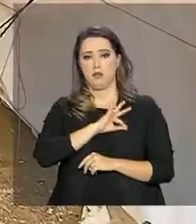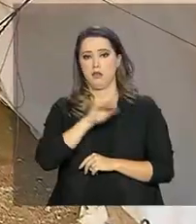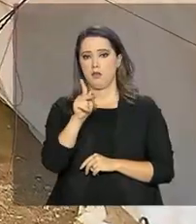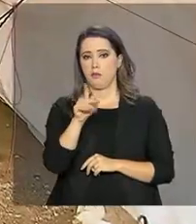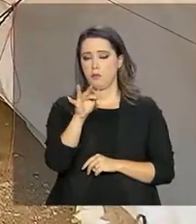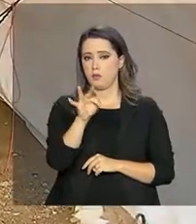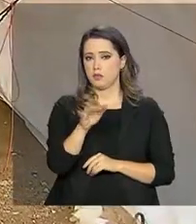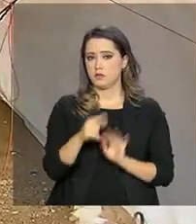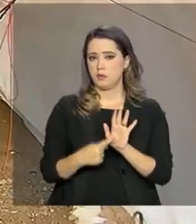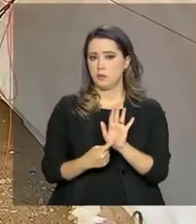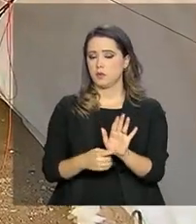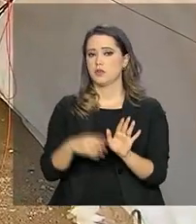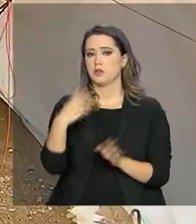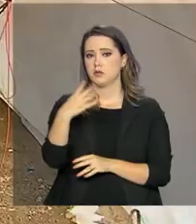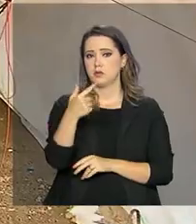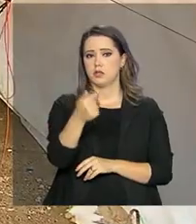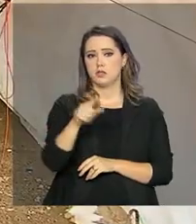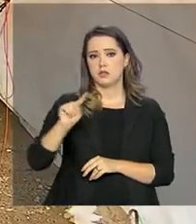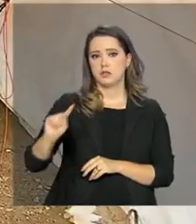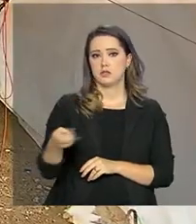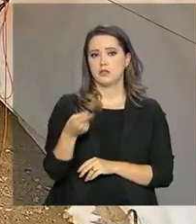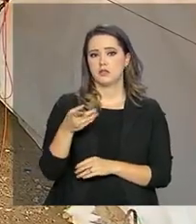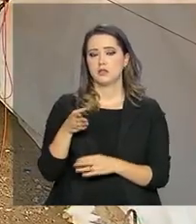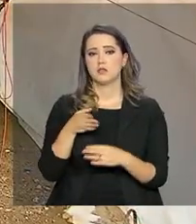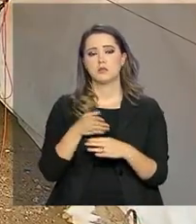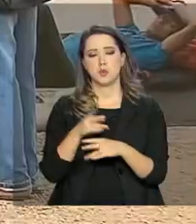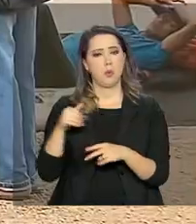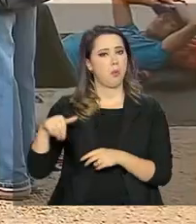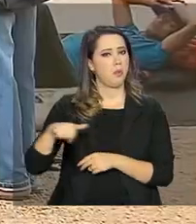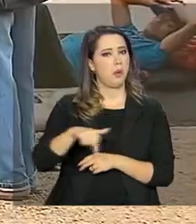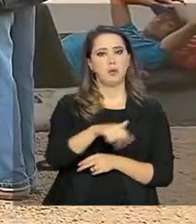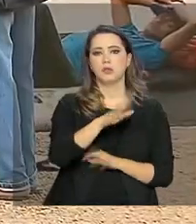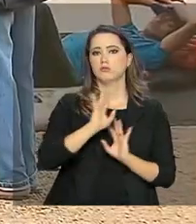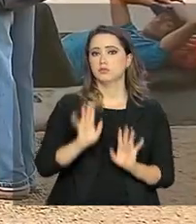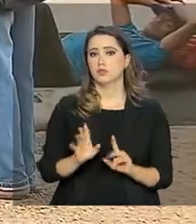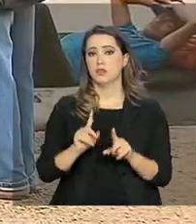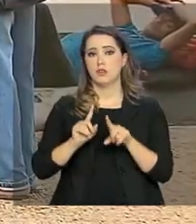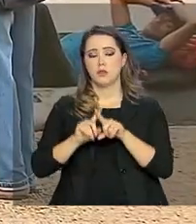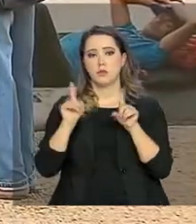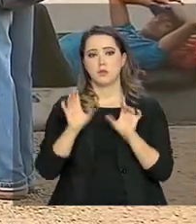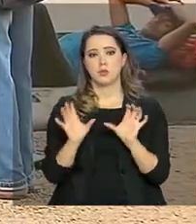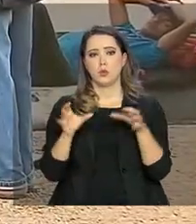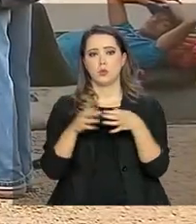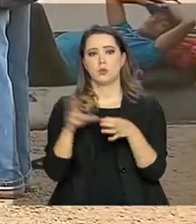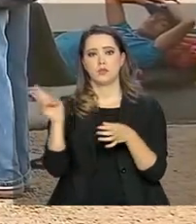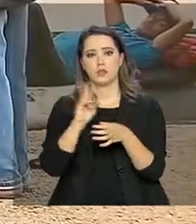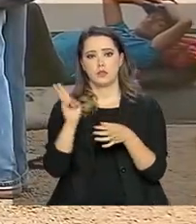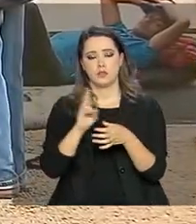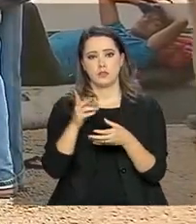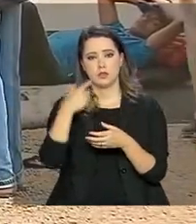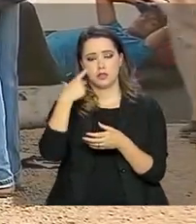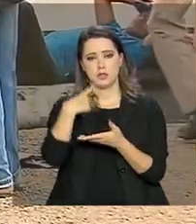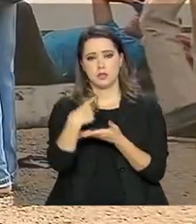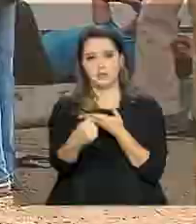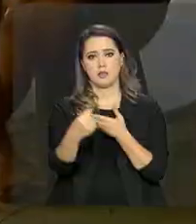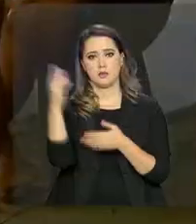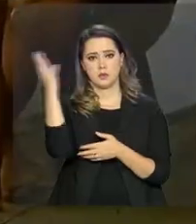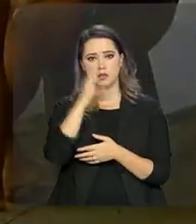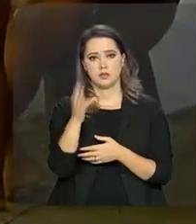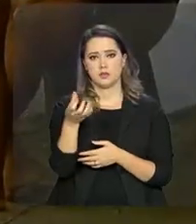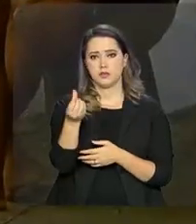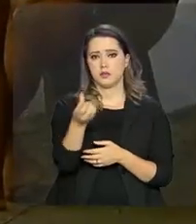1855 deixou o brasil por fronteira terrestre dentre os venezuelanos que deixaram o brasil por terra